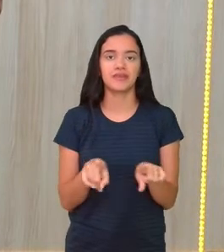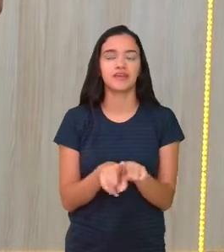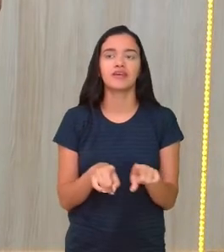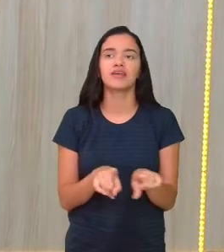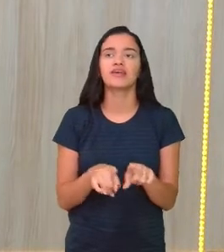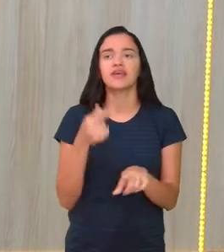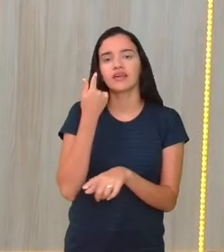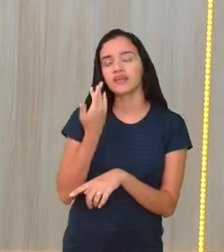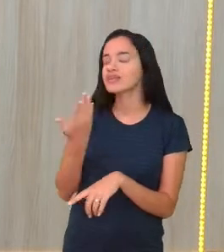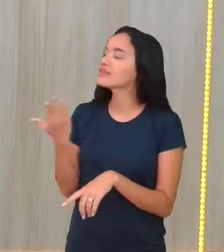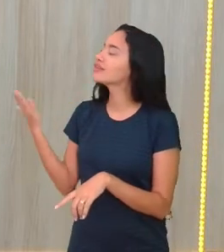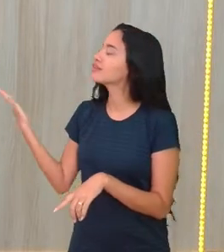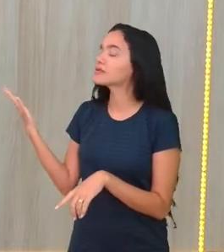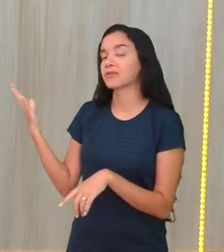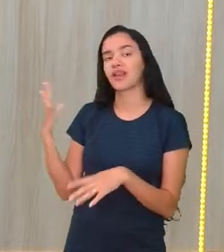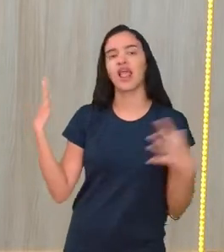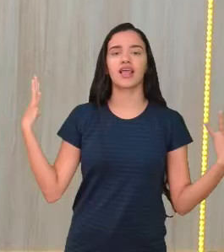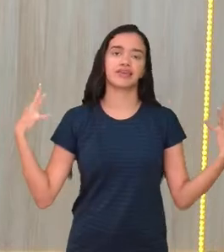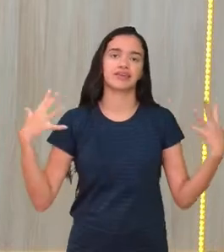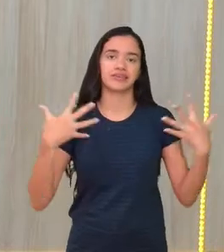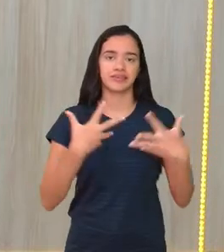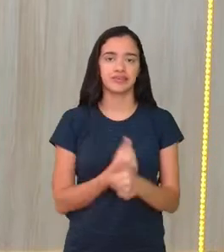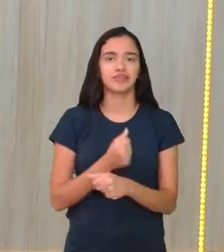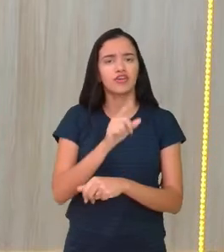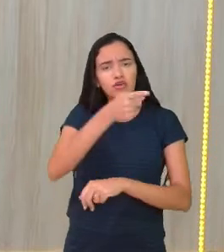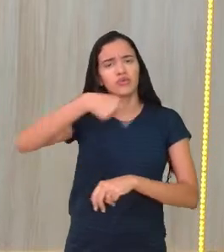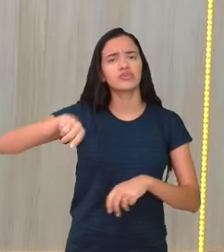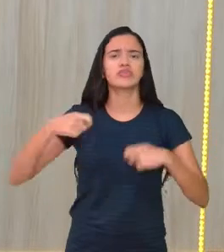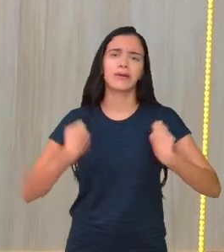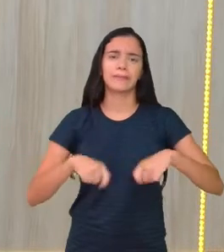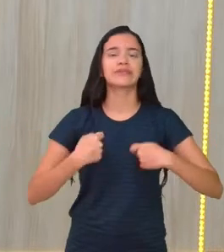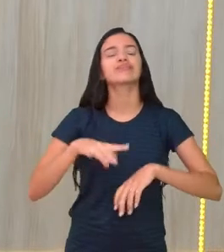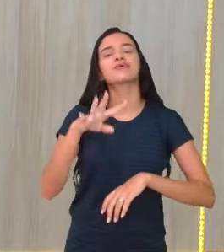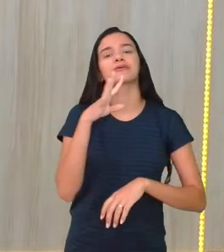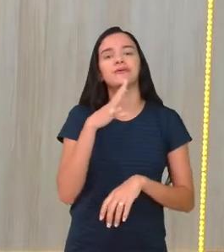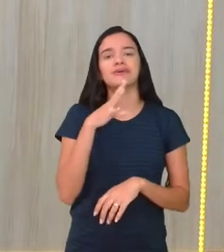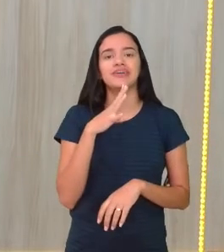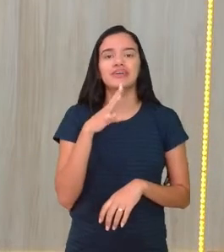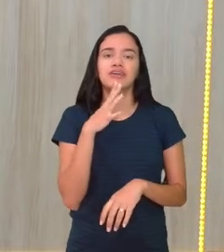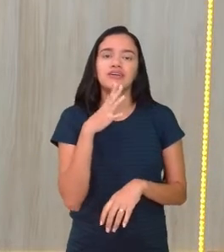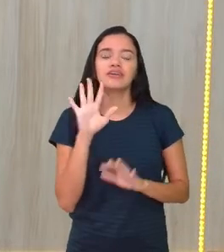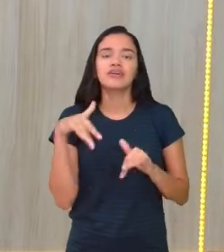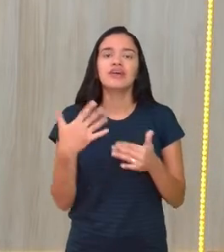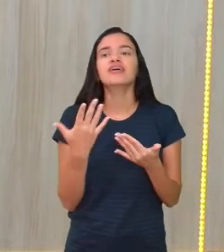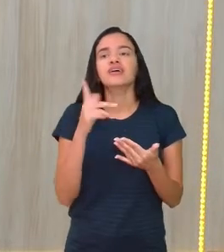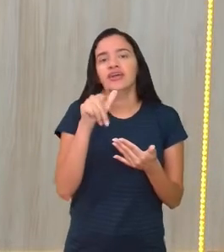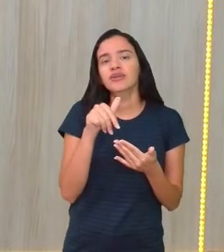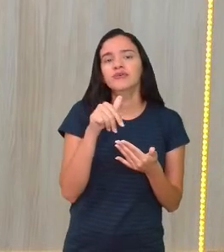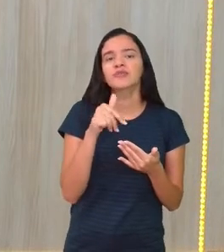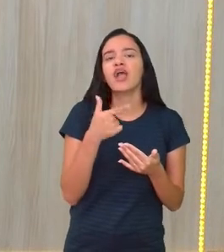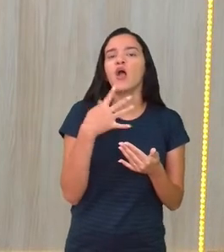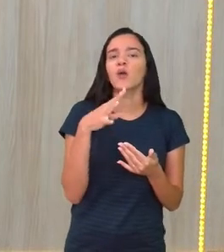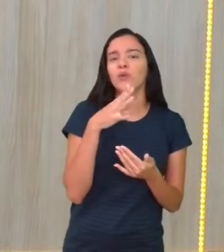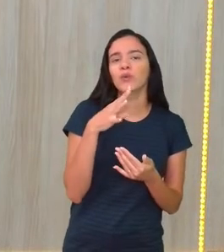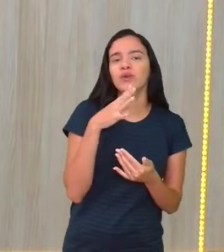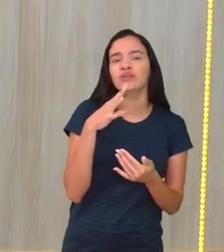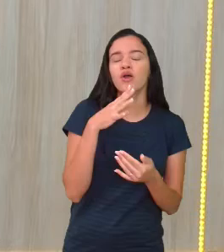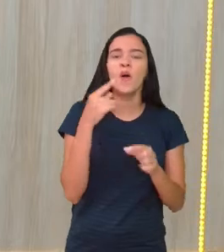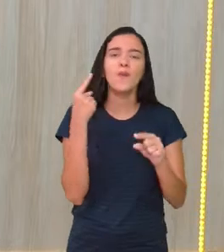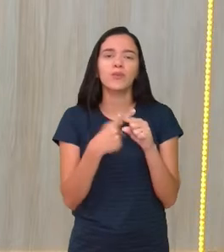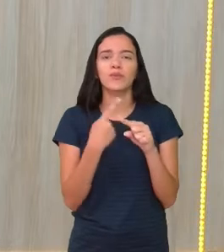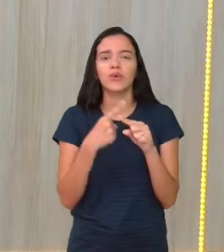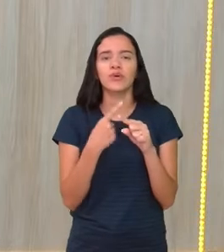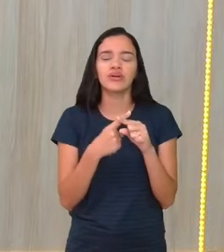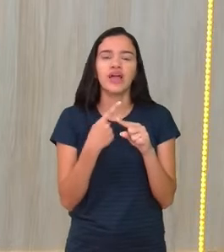Benjó é um músico incrível e vocês precisam conhecer. O Benjó é bem conhecido porque ele